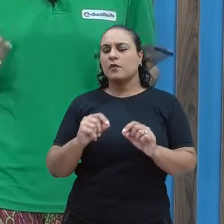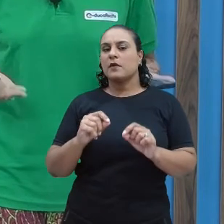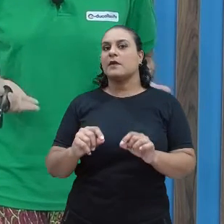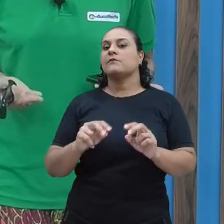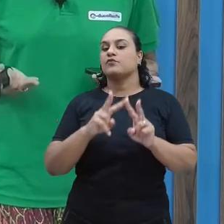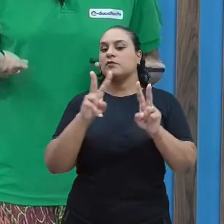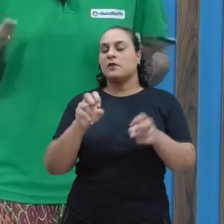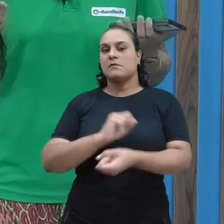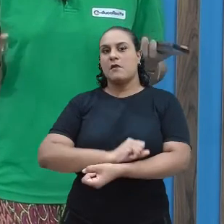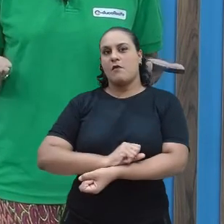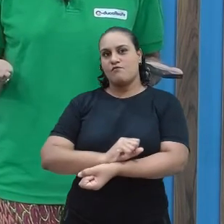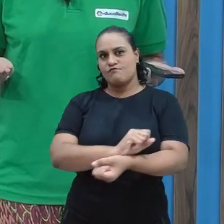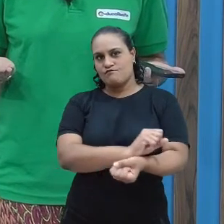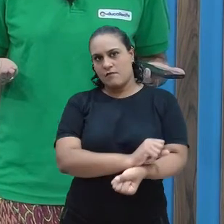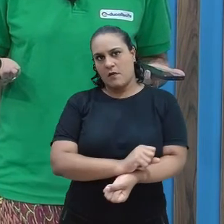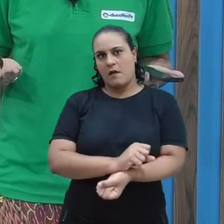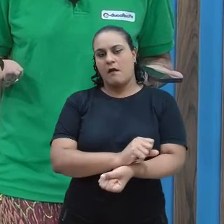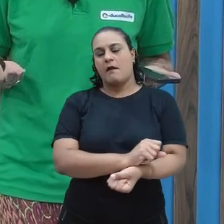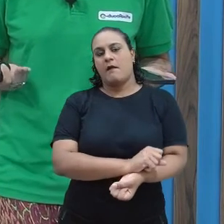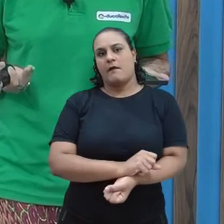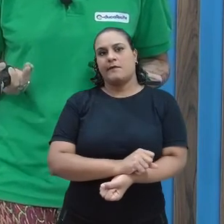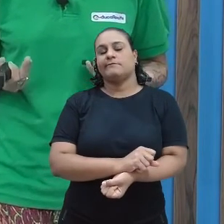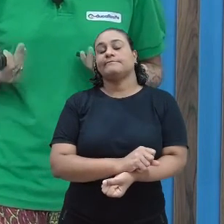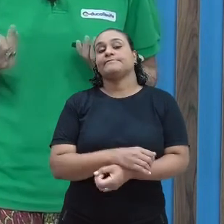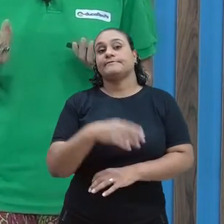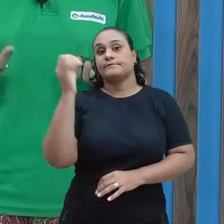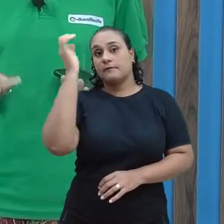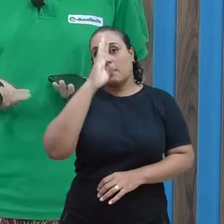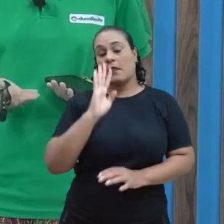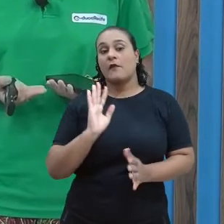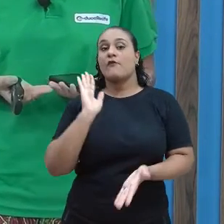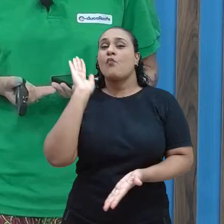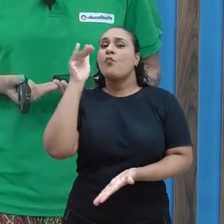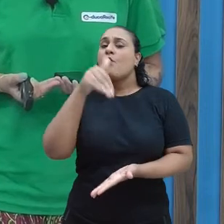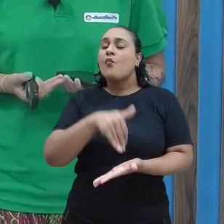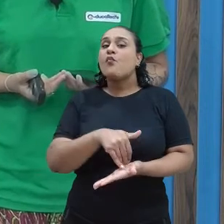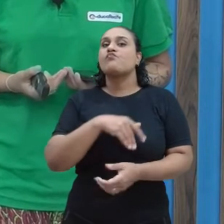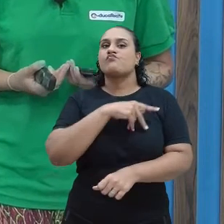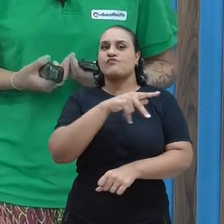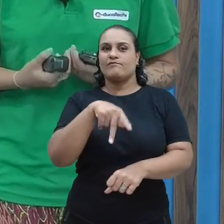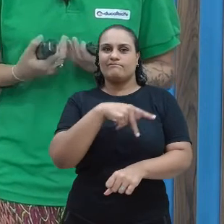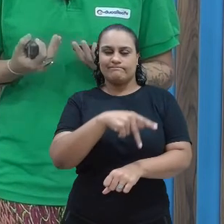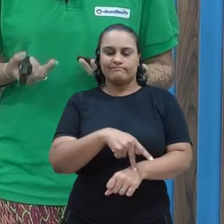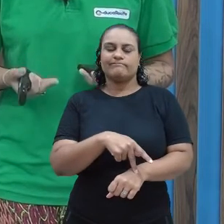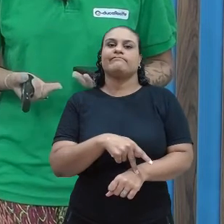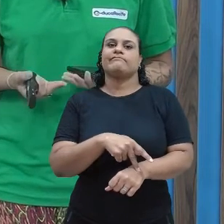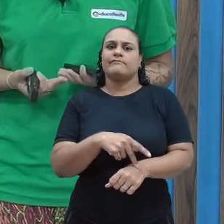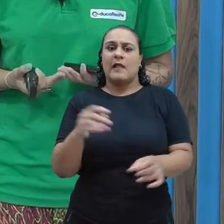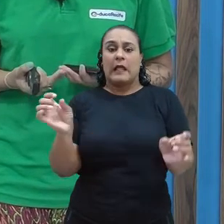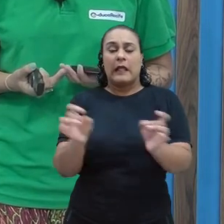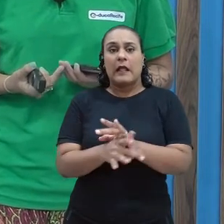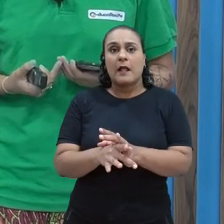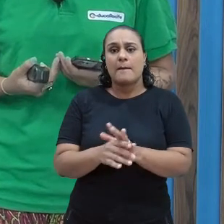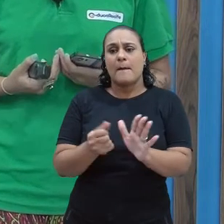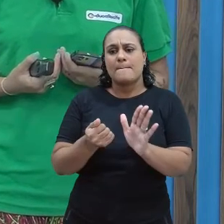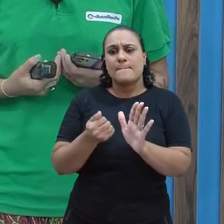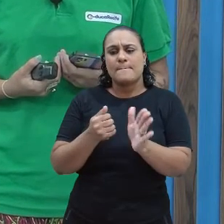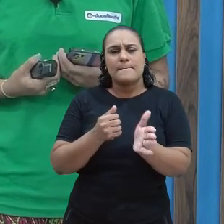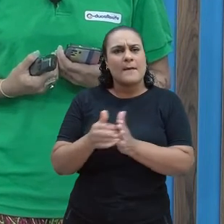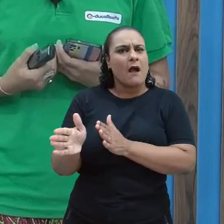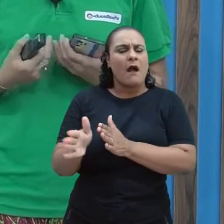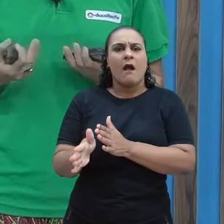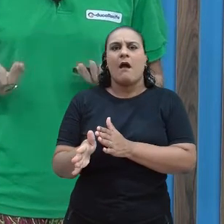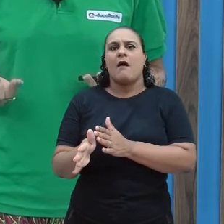no mundo ocidental aqui, né, o Brasil foi o último país a abolir a escravidão. E